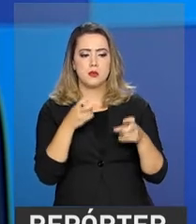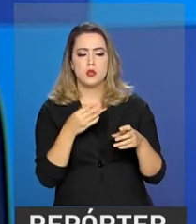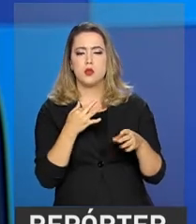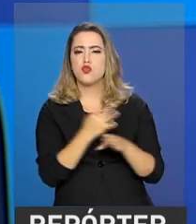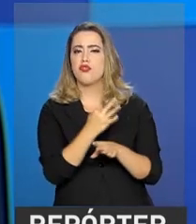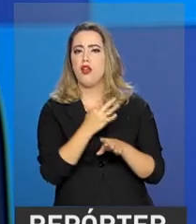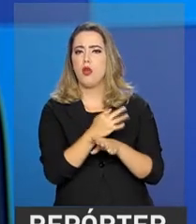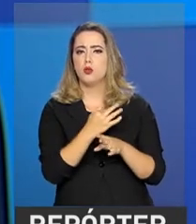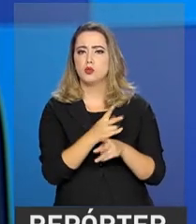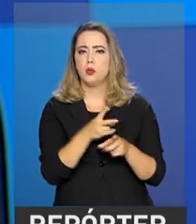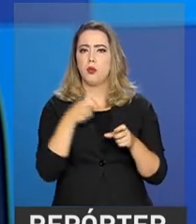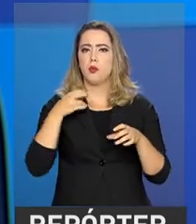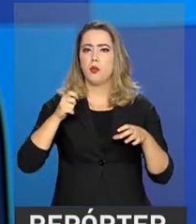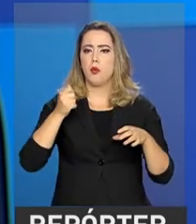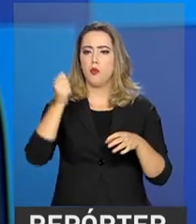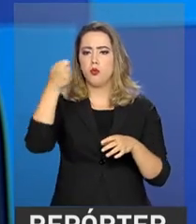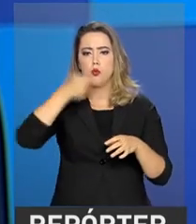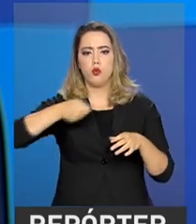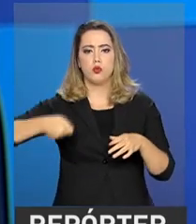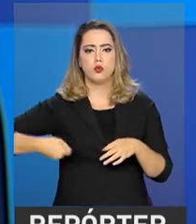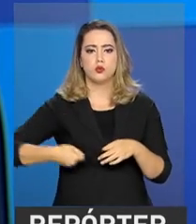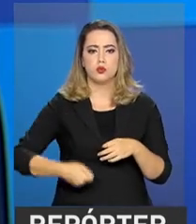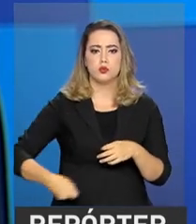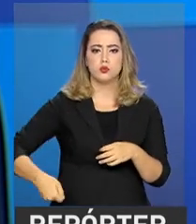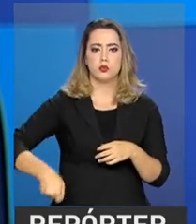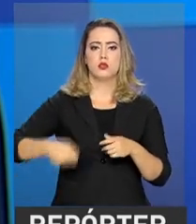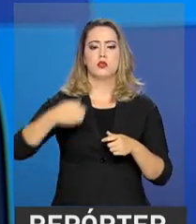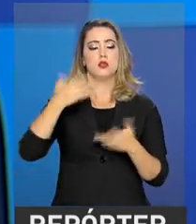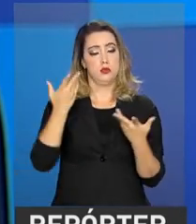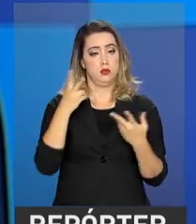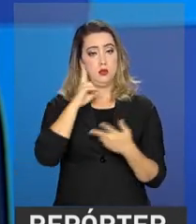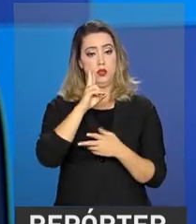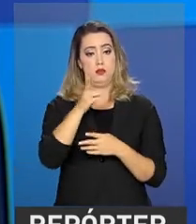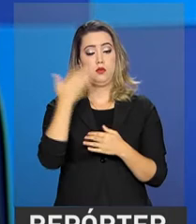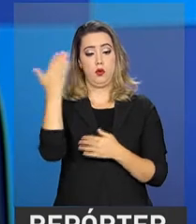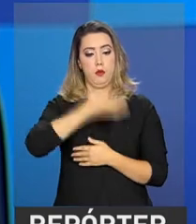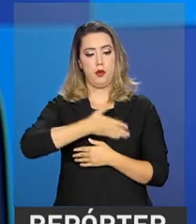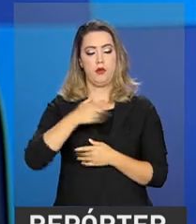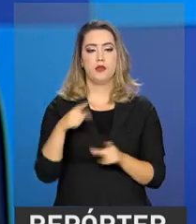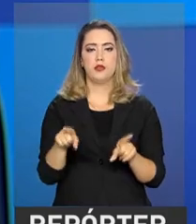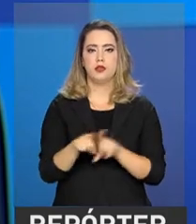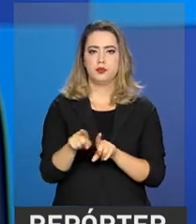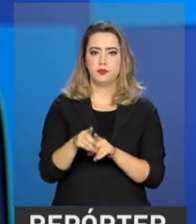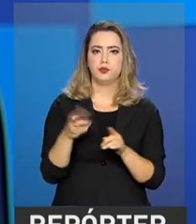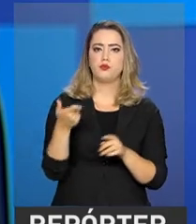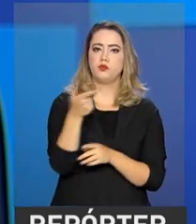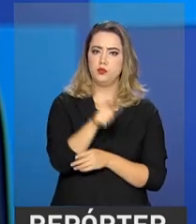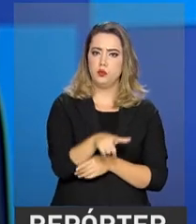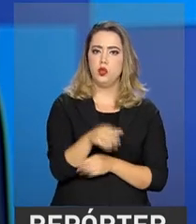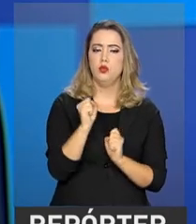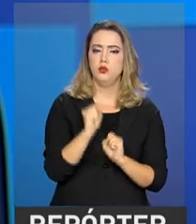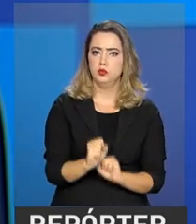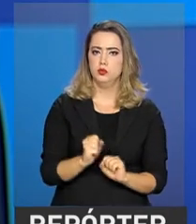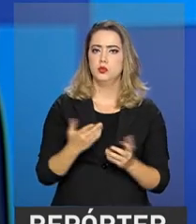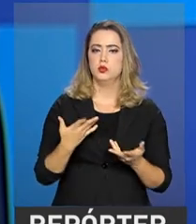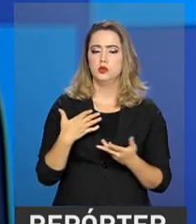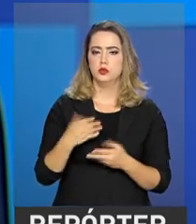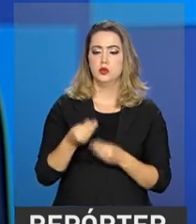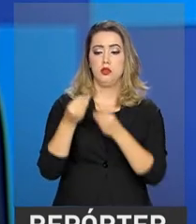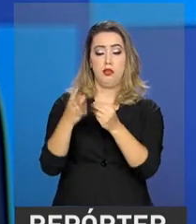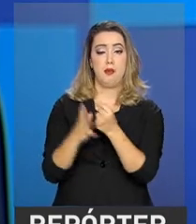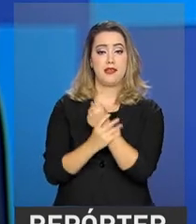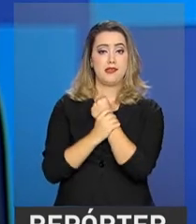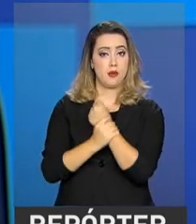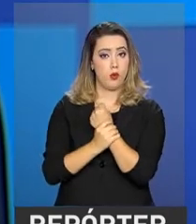locais de aplicação das provas o que também configura um outra iniciativa que garante